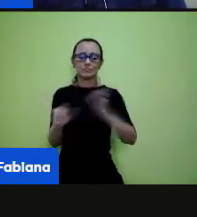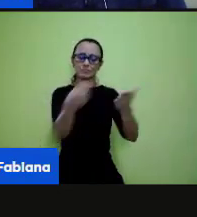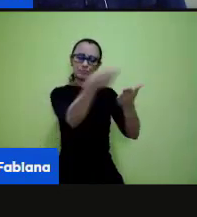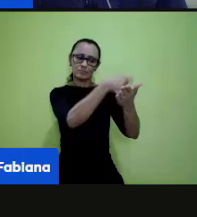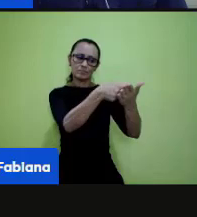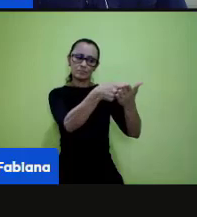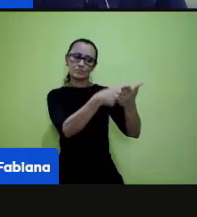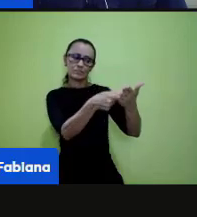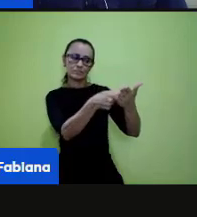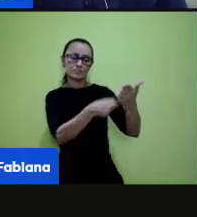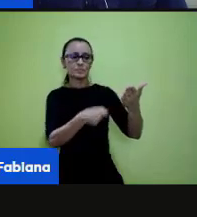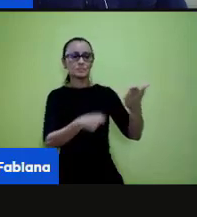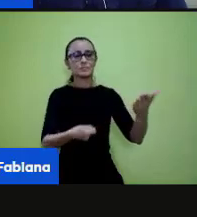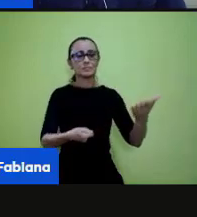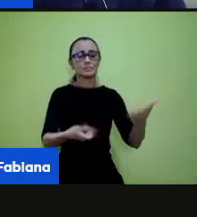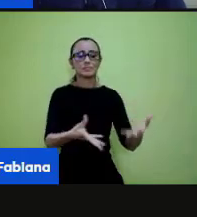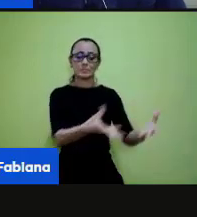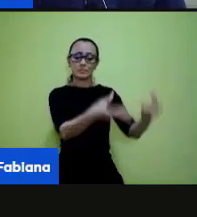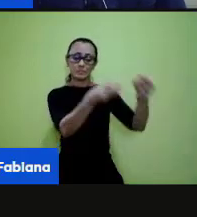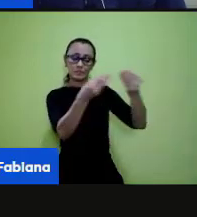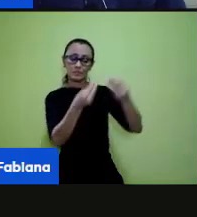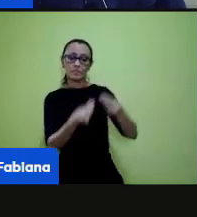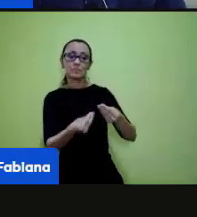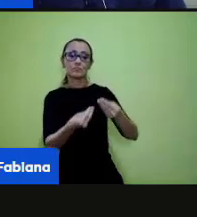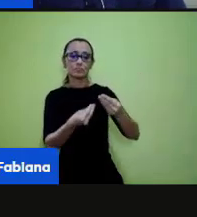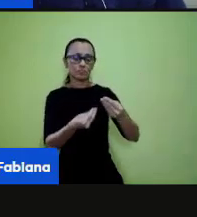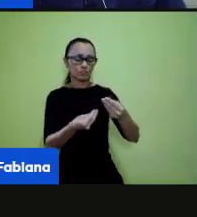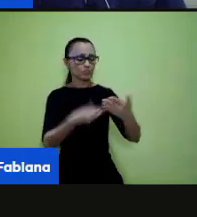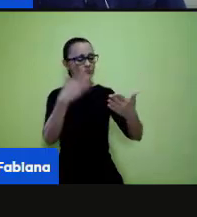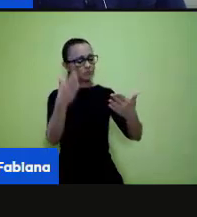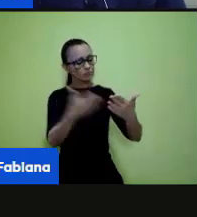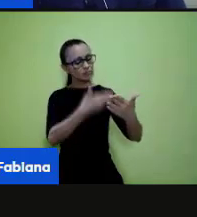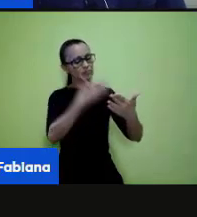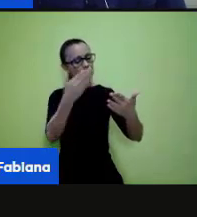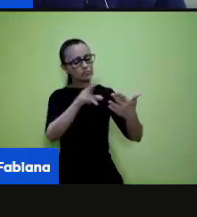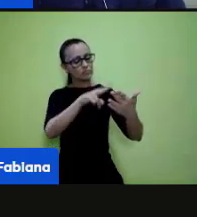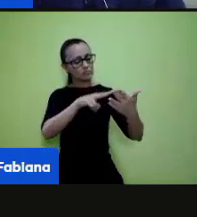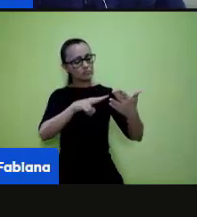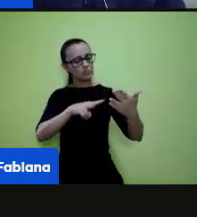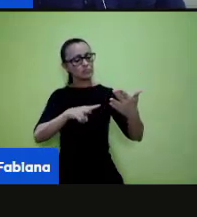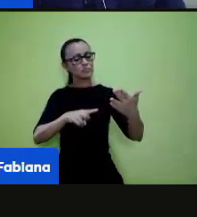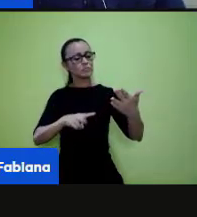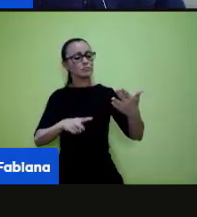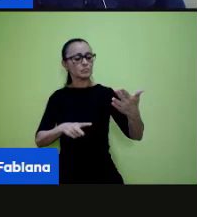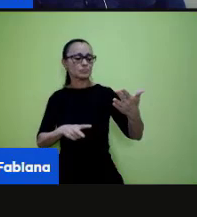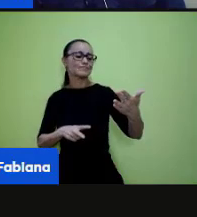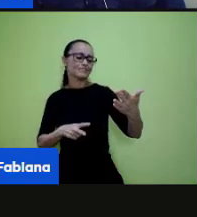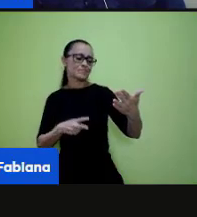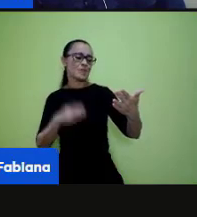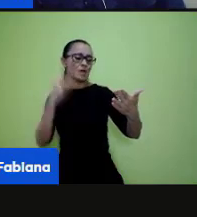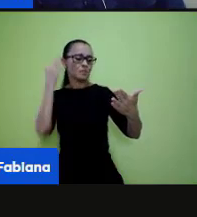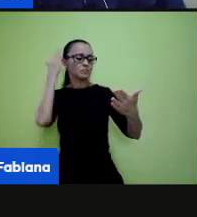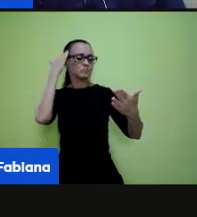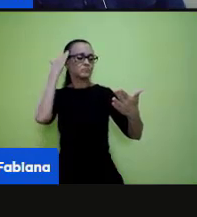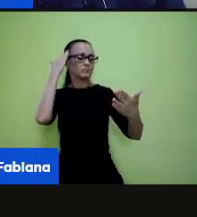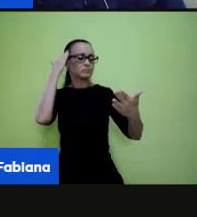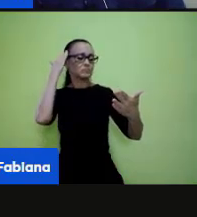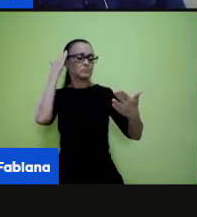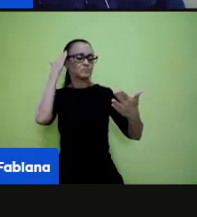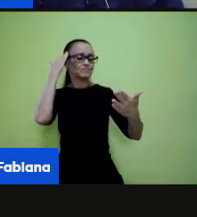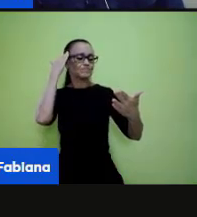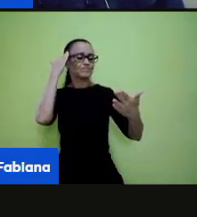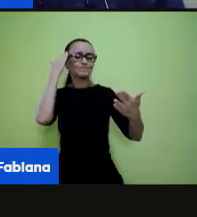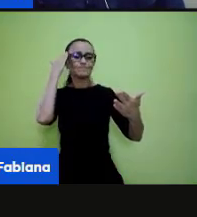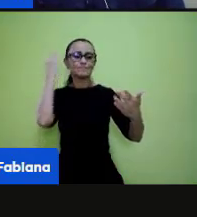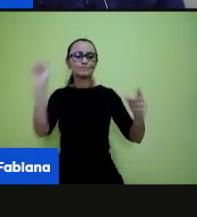gente recolha para verificação desses instrumentos, a gente possa conferir todas essas etapas, como está